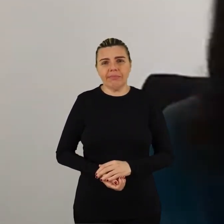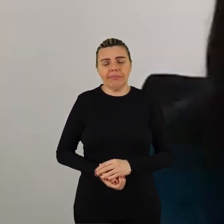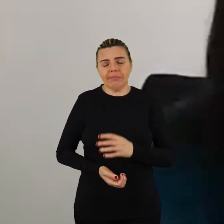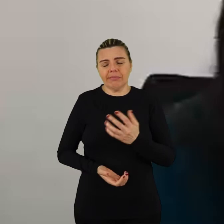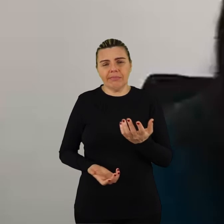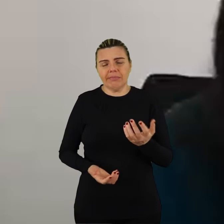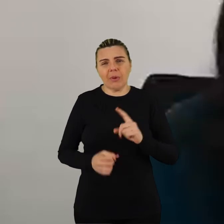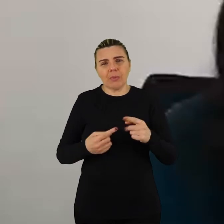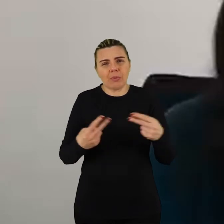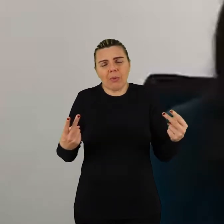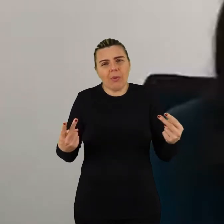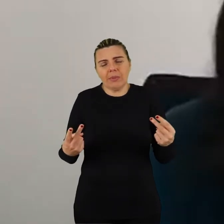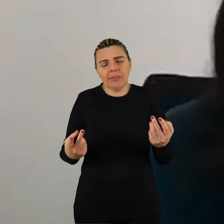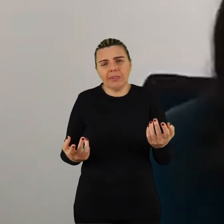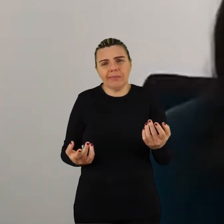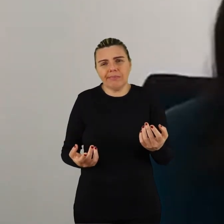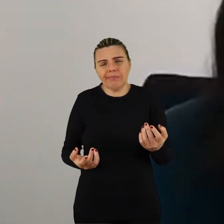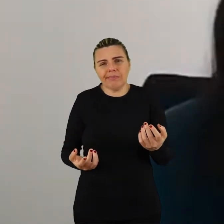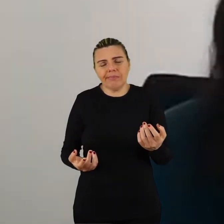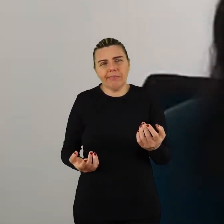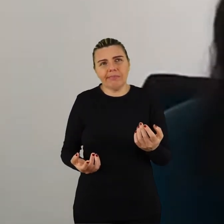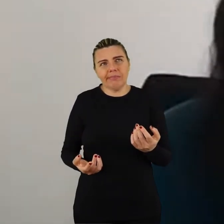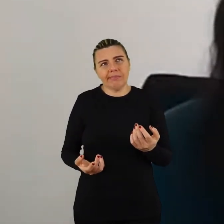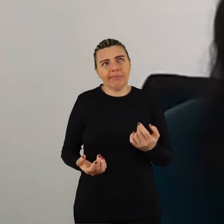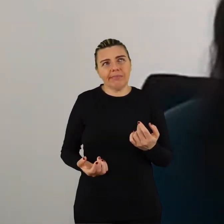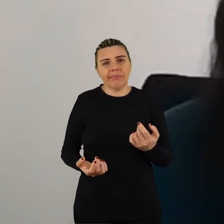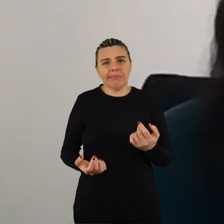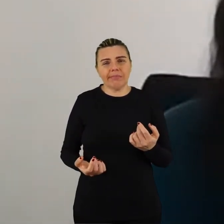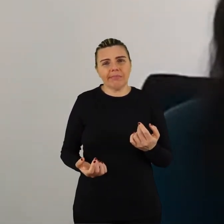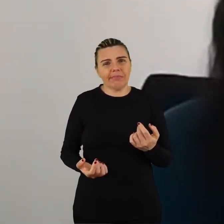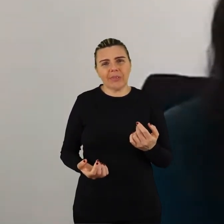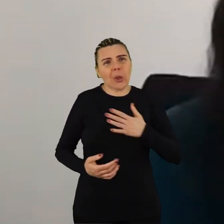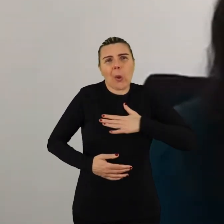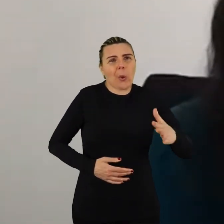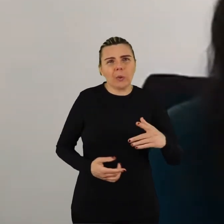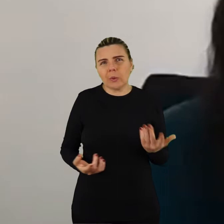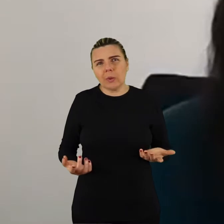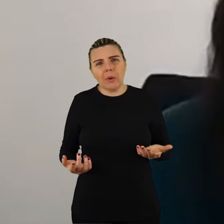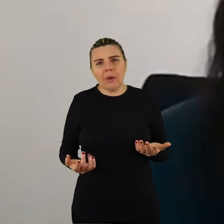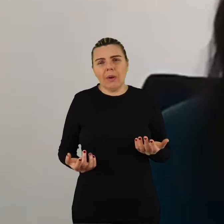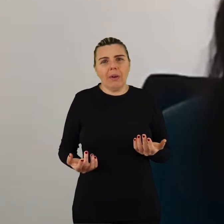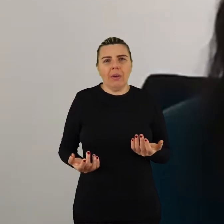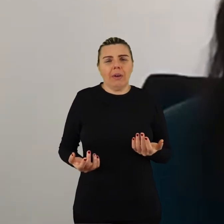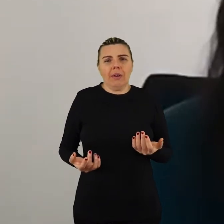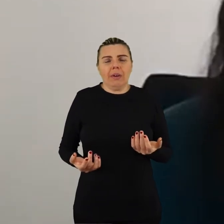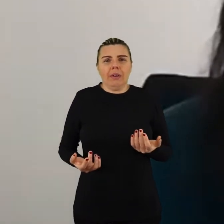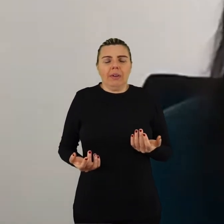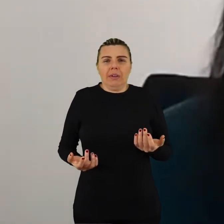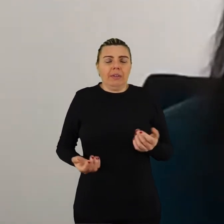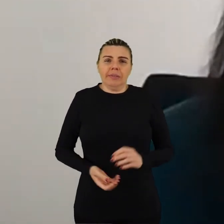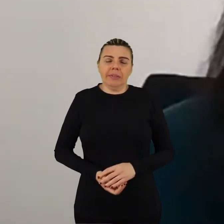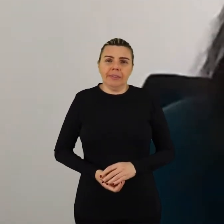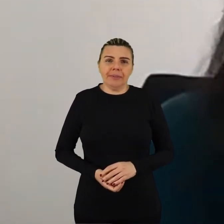por alguma situação que não tenham gostado. Imagem dela alterna entre tela cheia e a